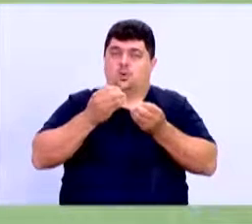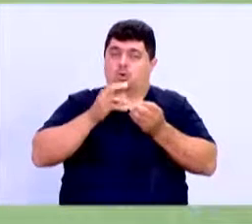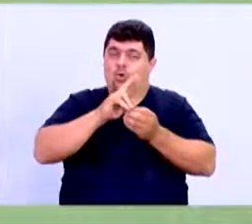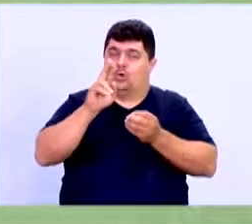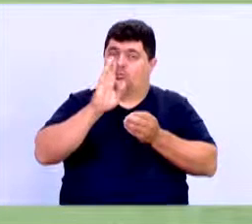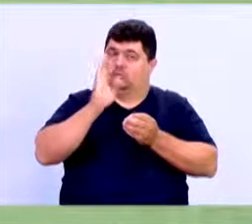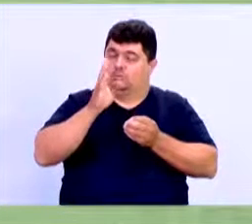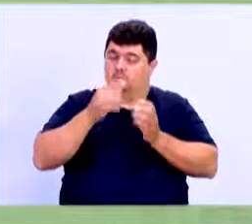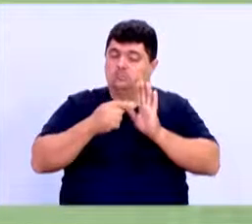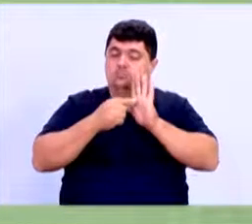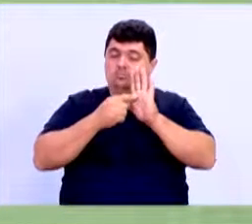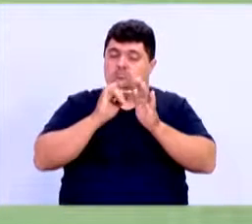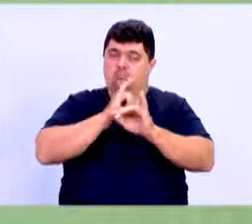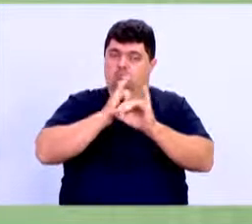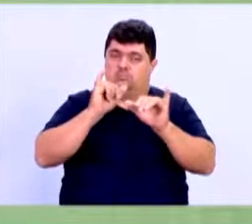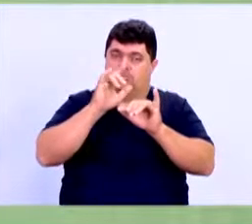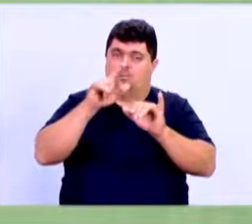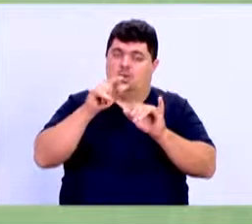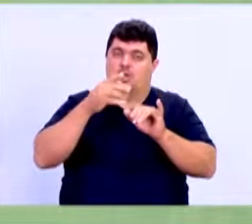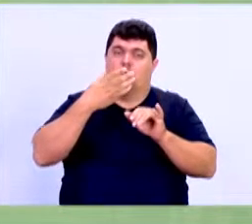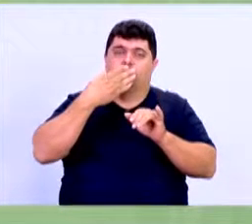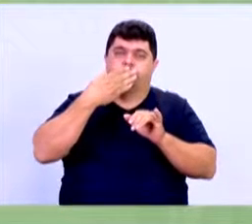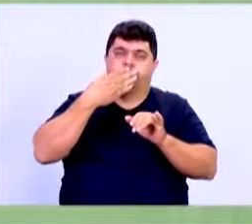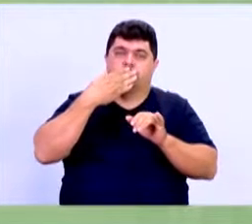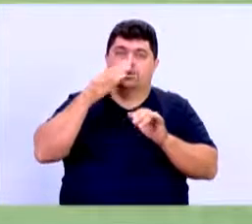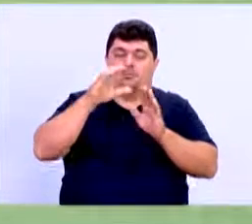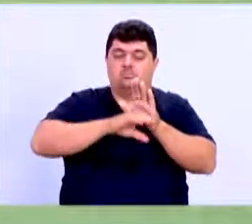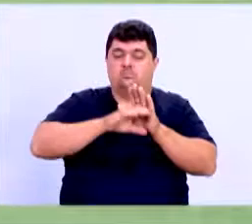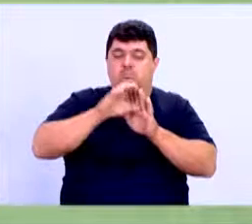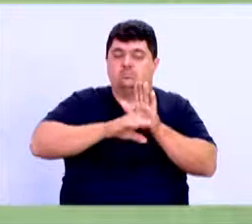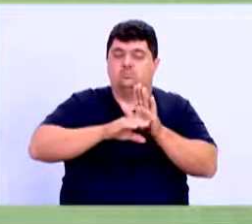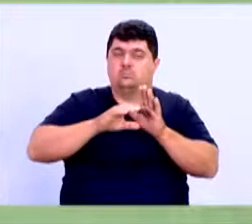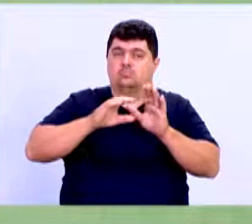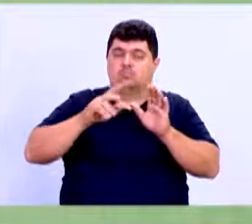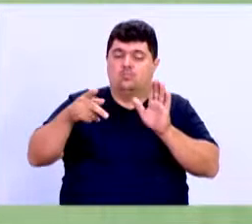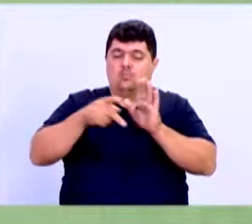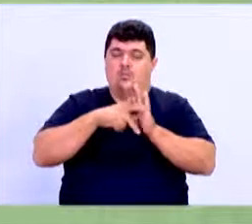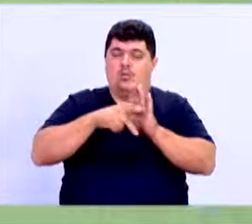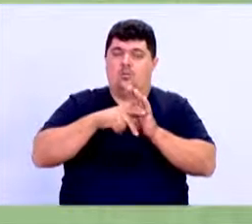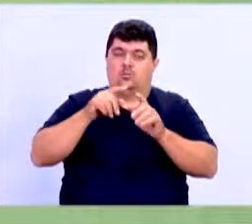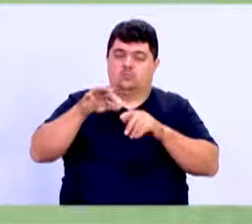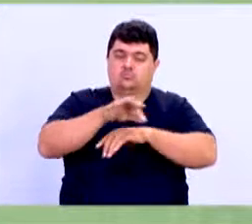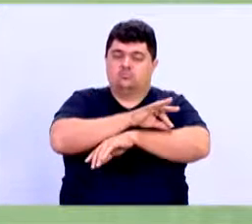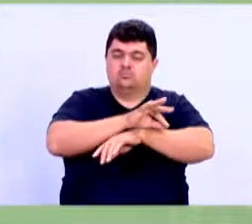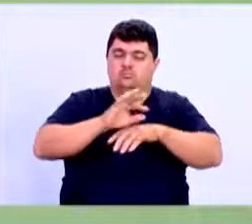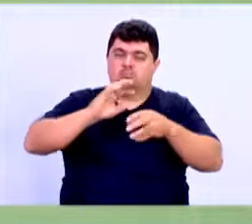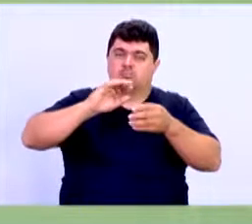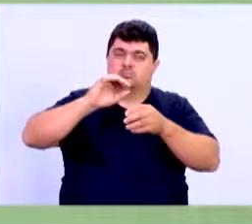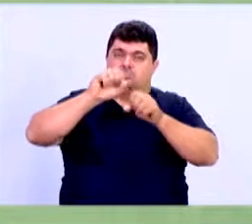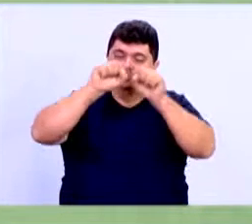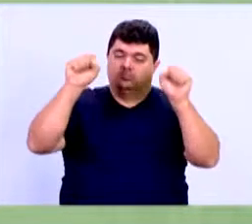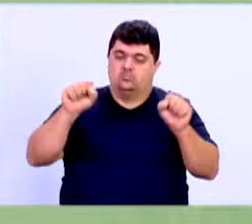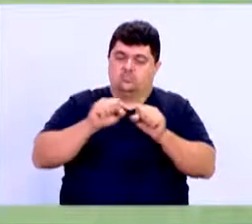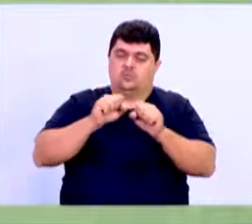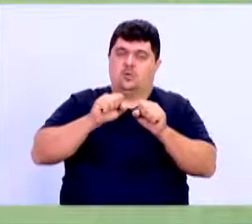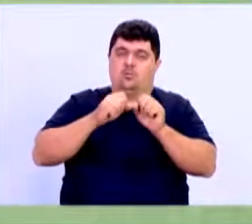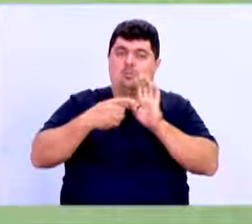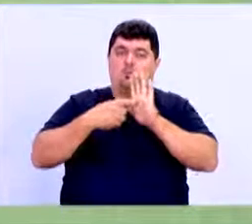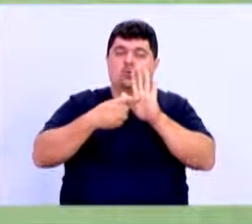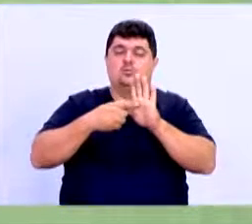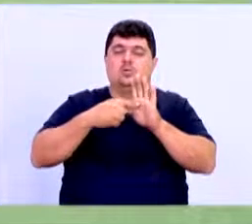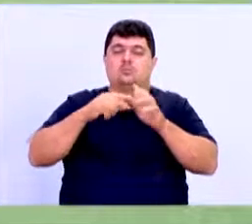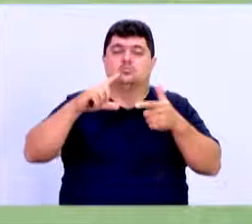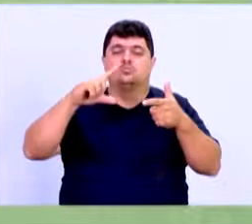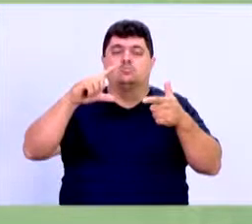sugere, ele é um modelo conceitual utilizado na engenharia de software para descrever os objetos, ou seja,